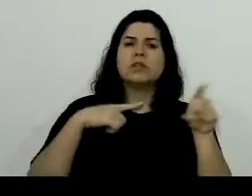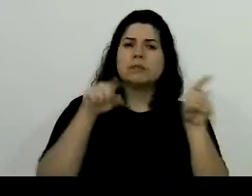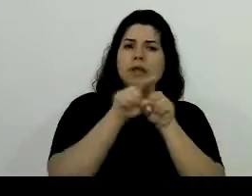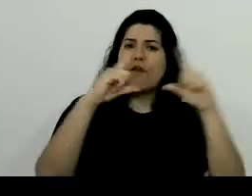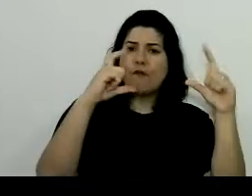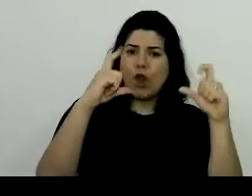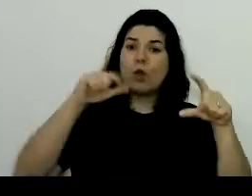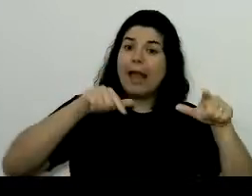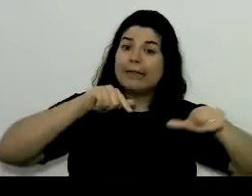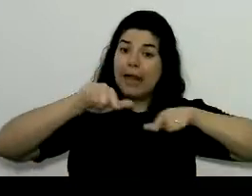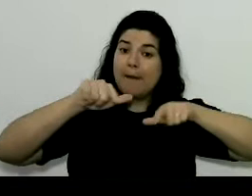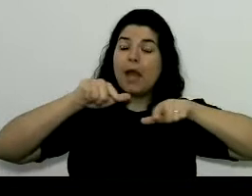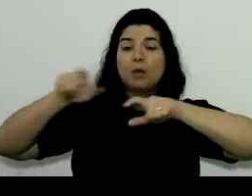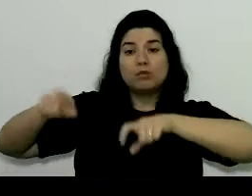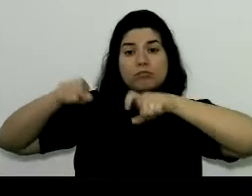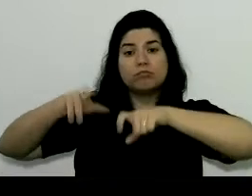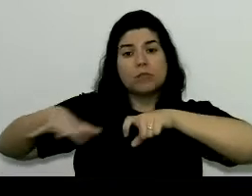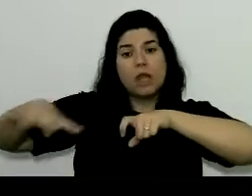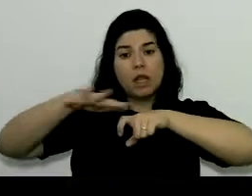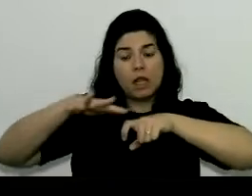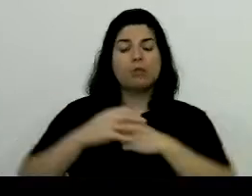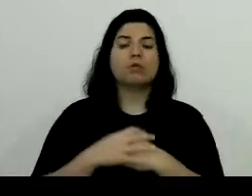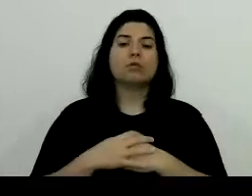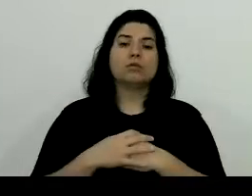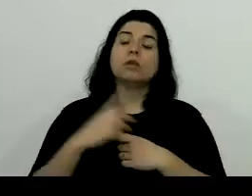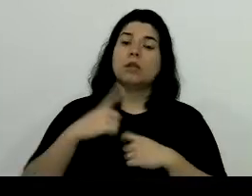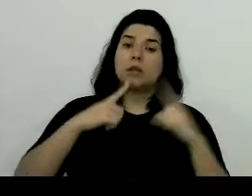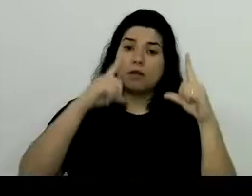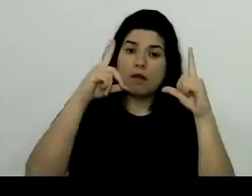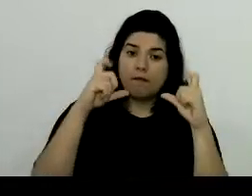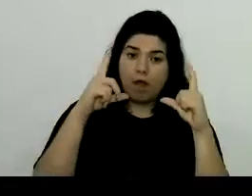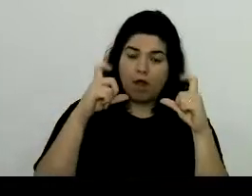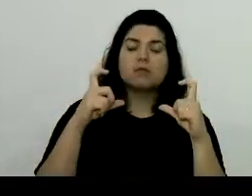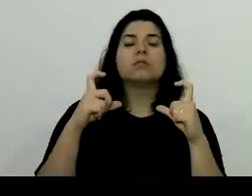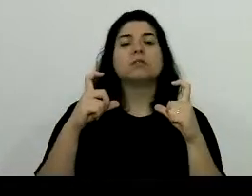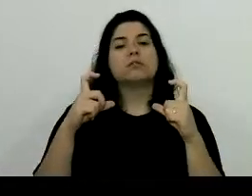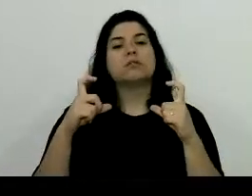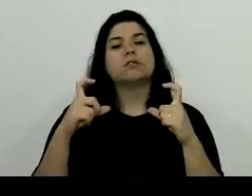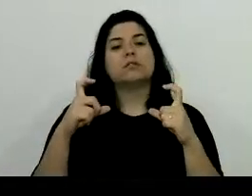dos trabalhos de campo, tem fotografias